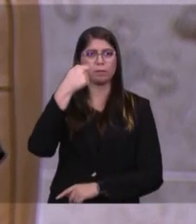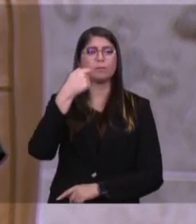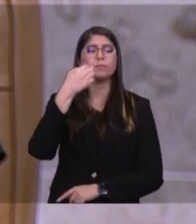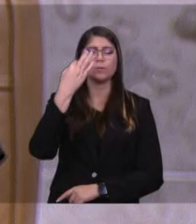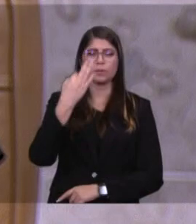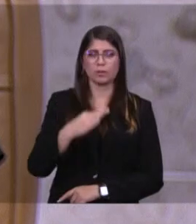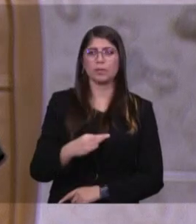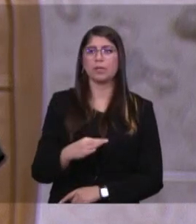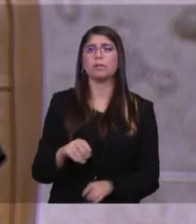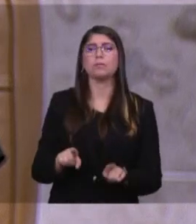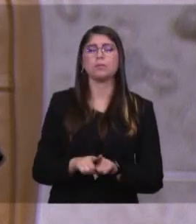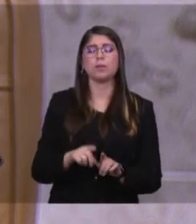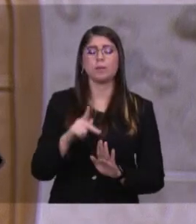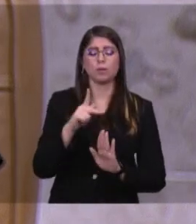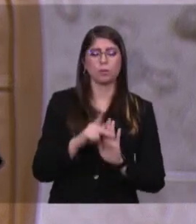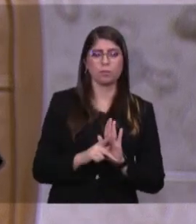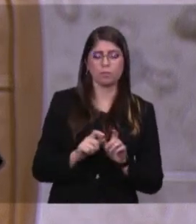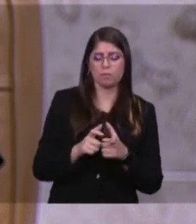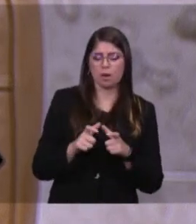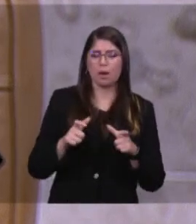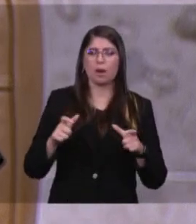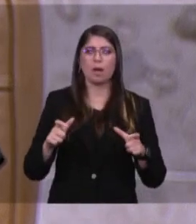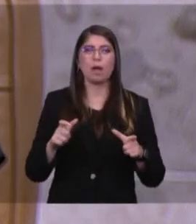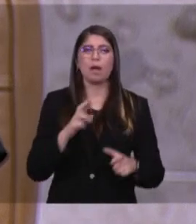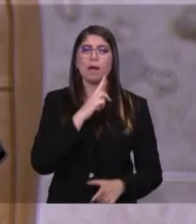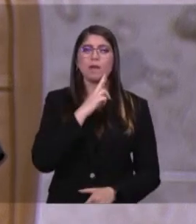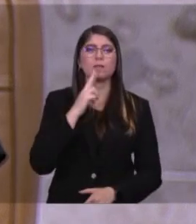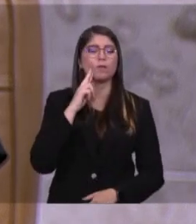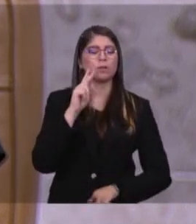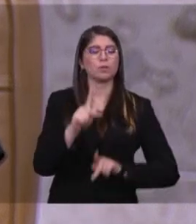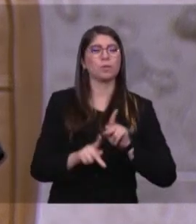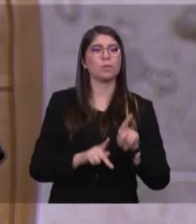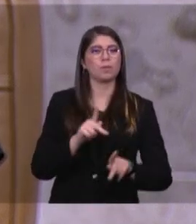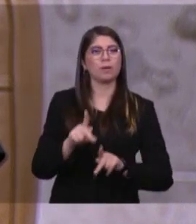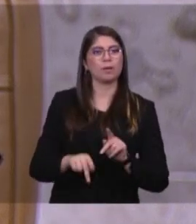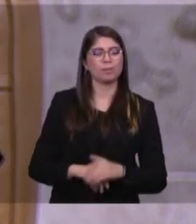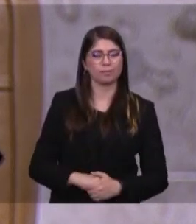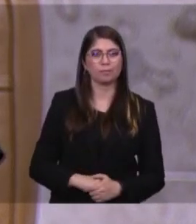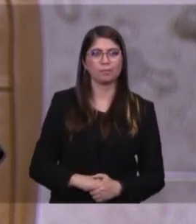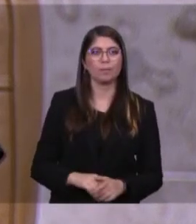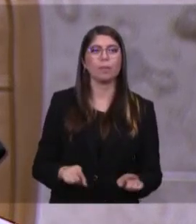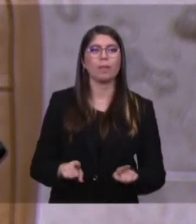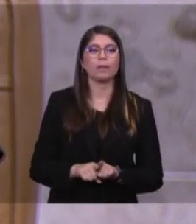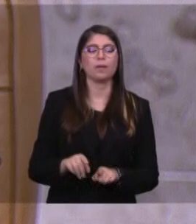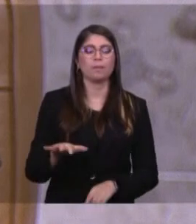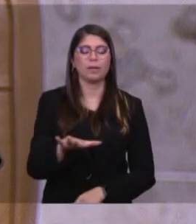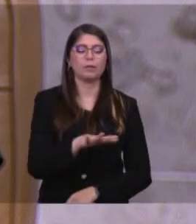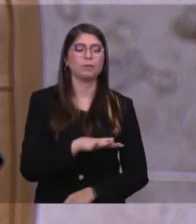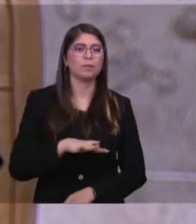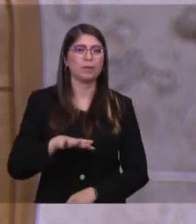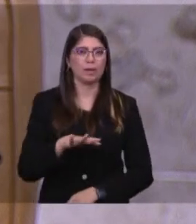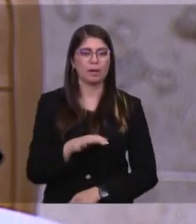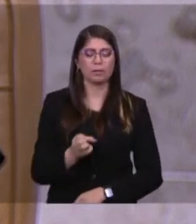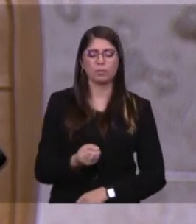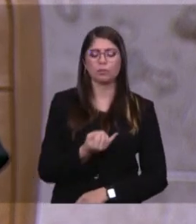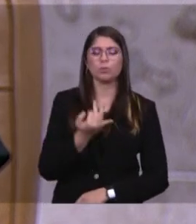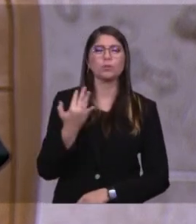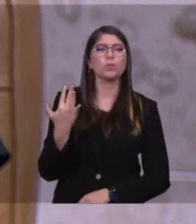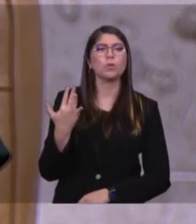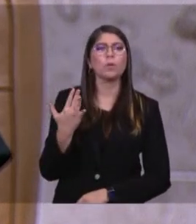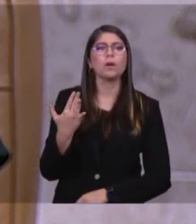a ampliação do programa Restaurante Popular, malha de cobertura territorial e quantitativo